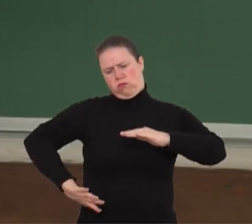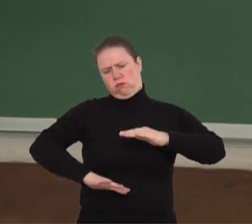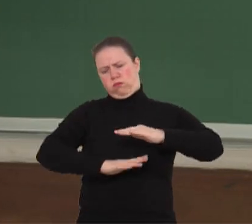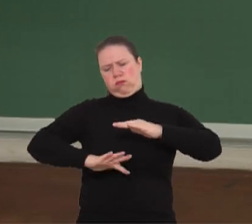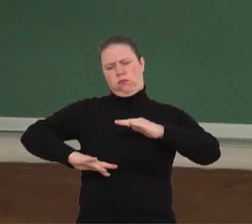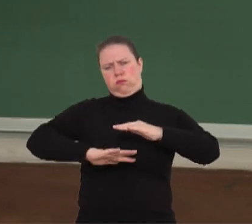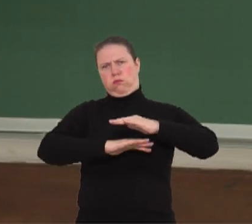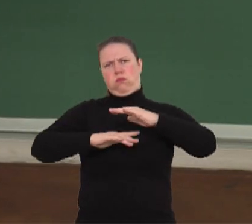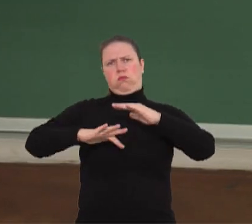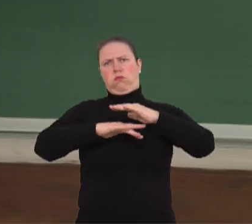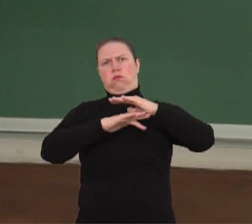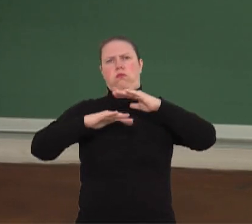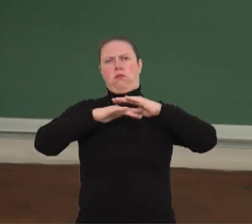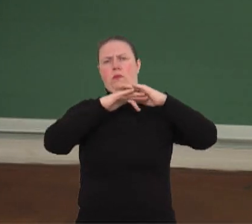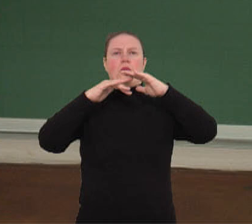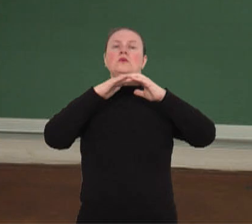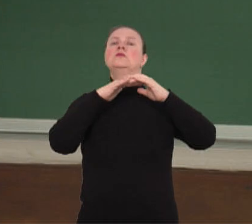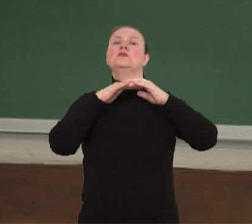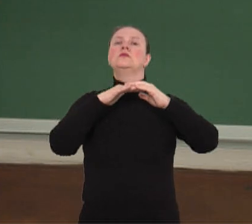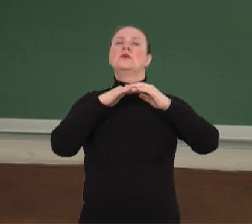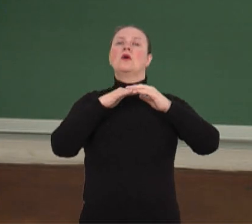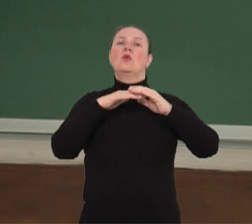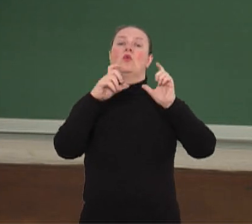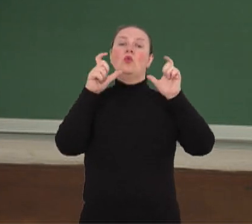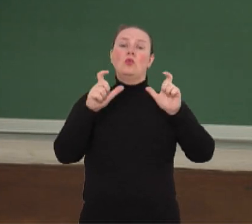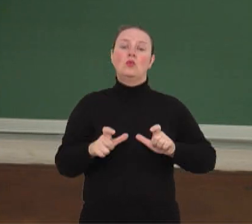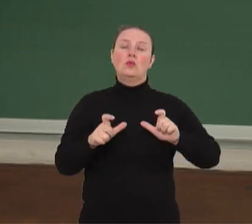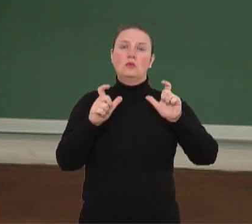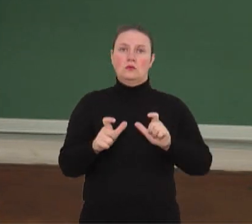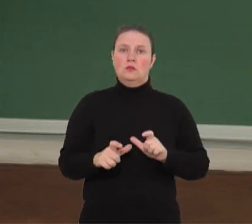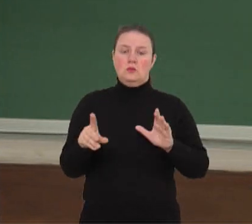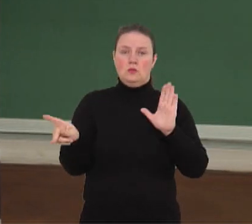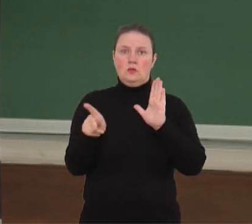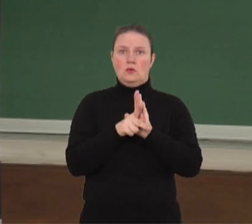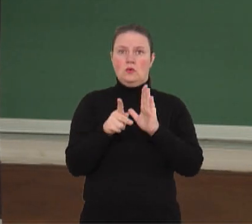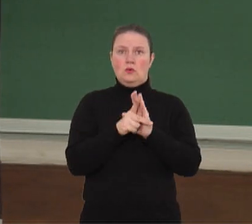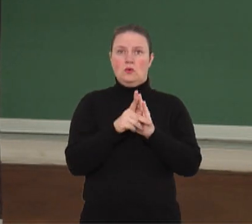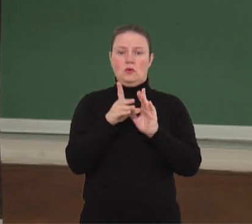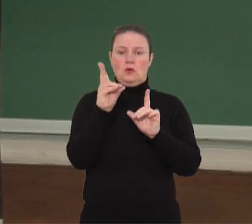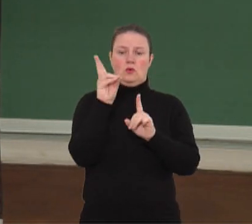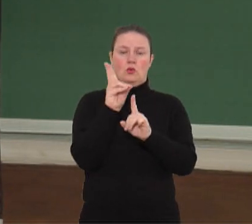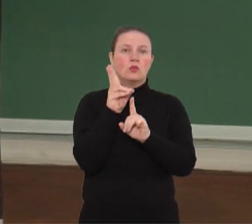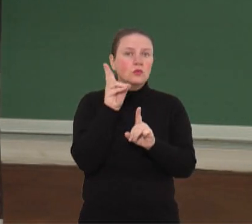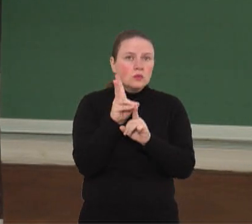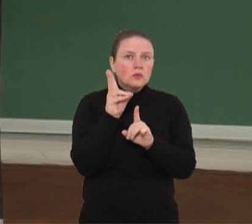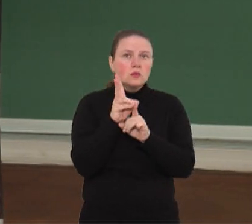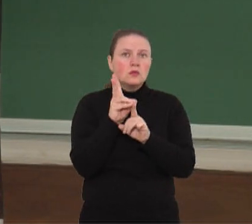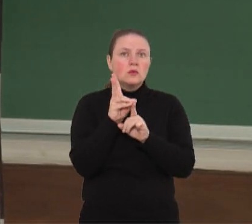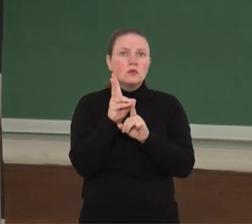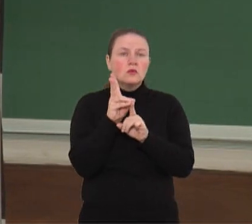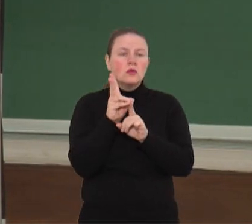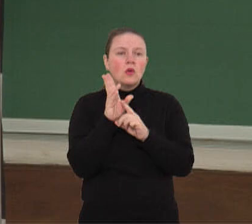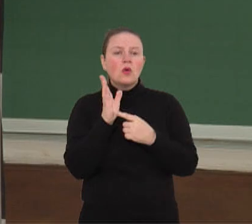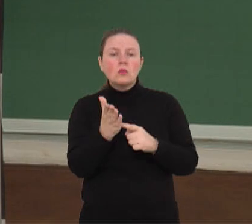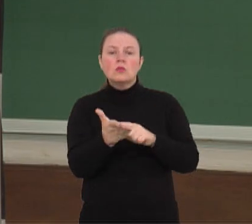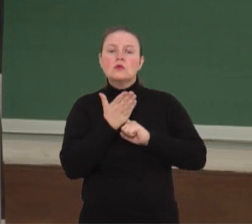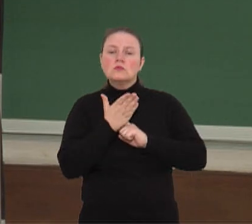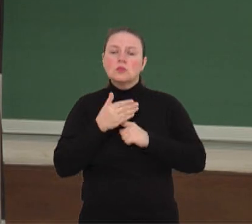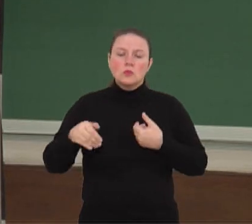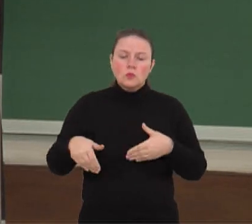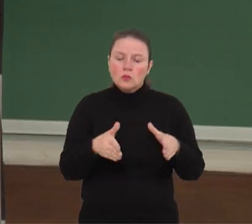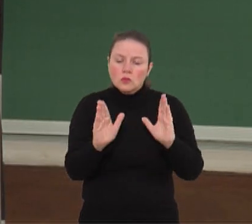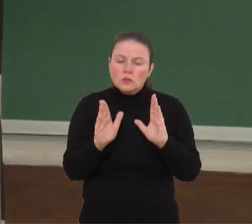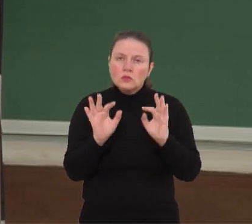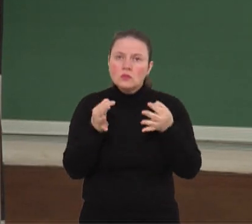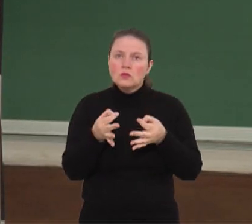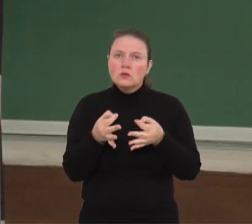monumento indígena, para se orientar. Ou seja, uma rosa dos ventos indígena. E, gente, algo fenomenal.